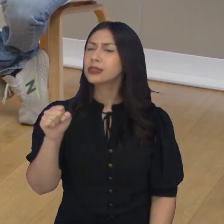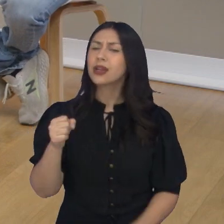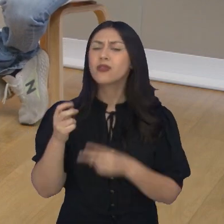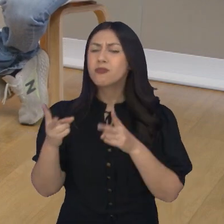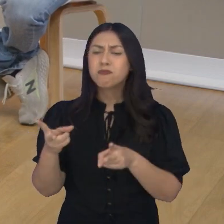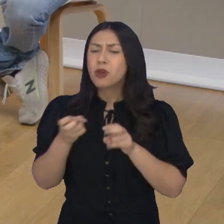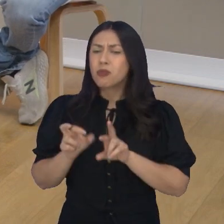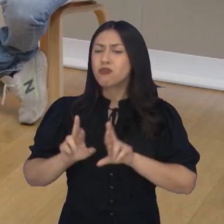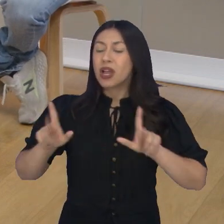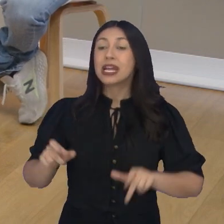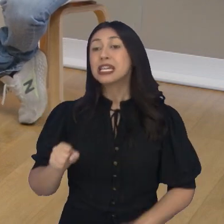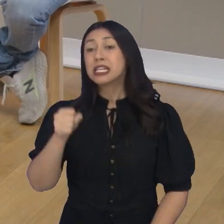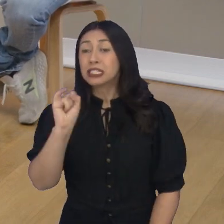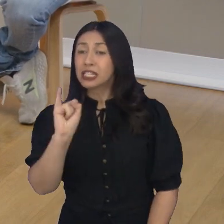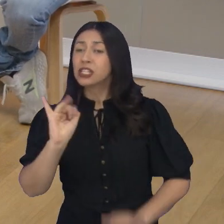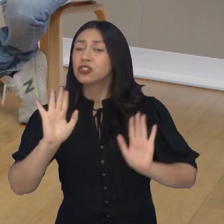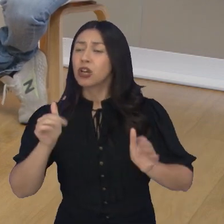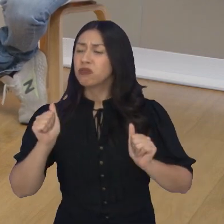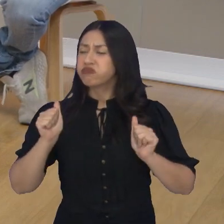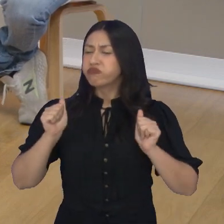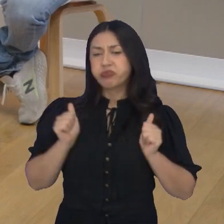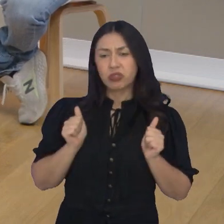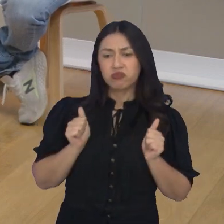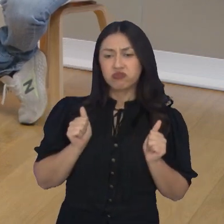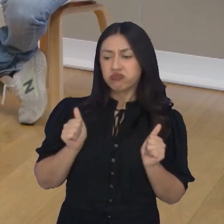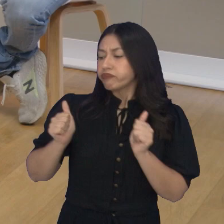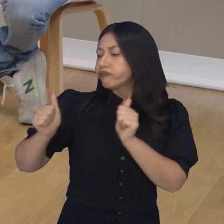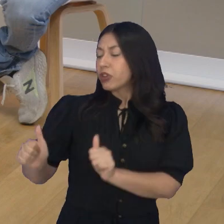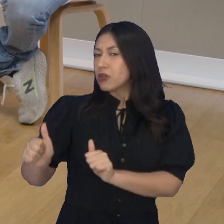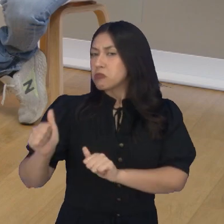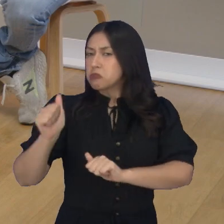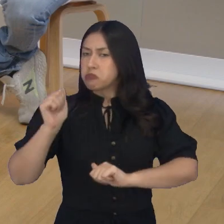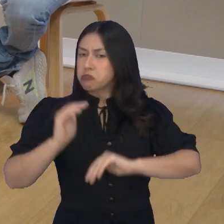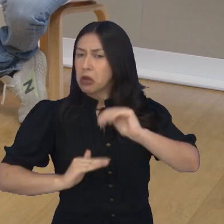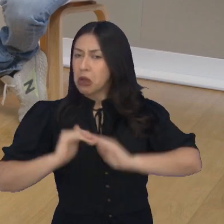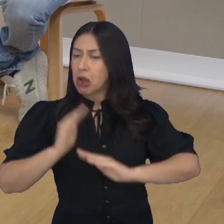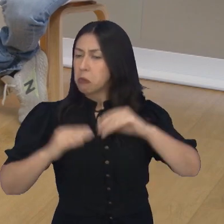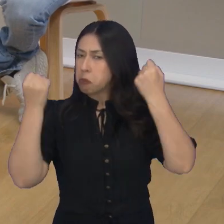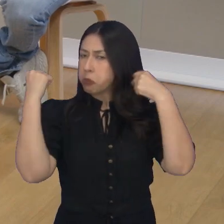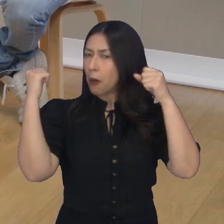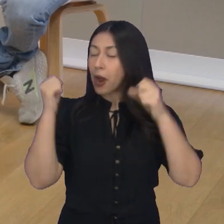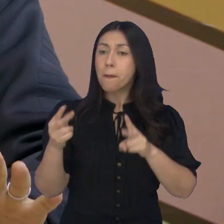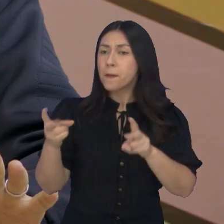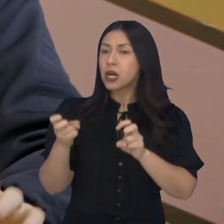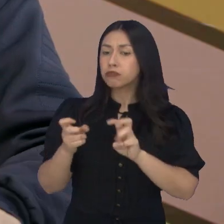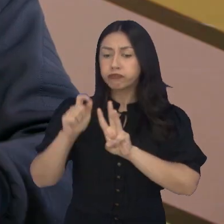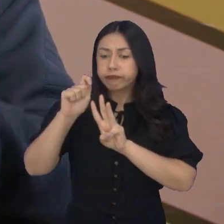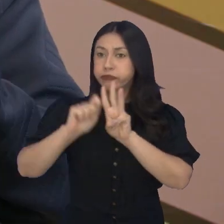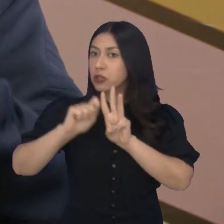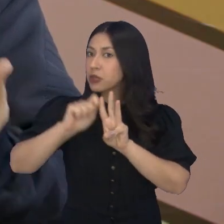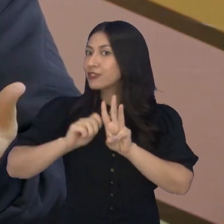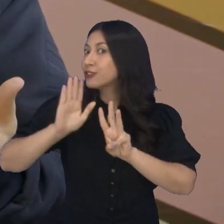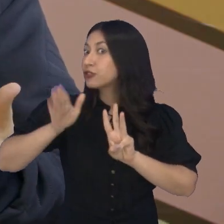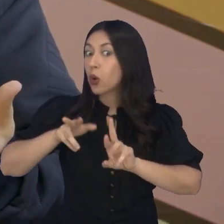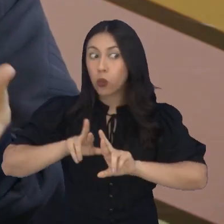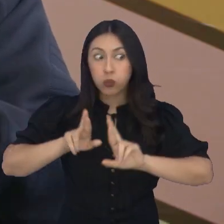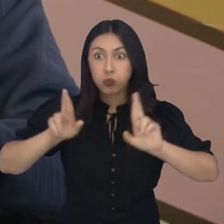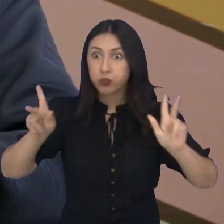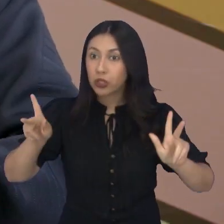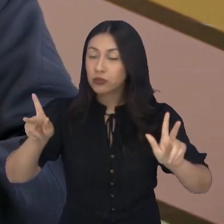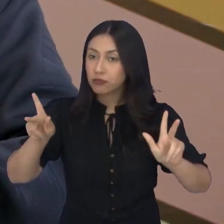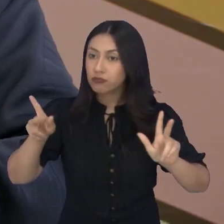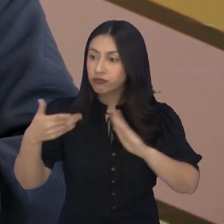se você está sedentário e começar a treinar, você vai notar a diferença no teu dia a dia em questão de 1, 2 meses, né? Que bacana. Então, você vai ter